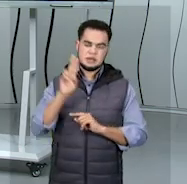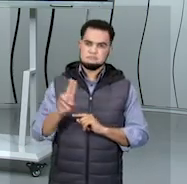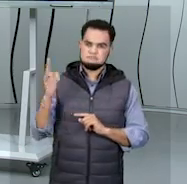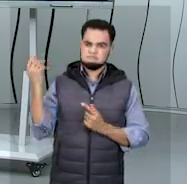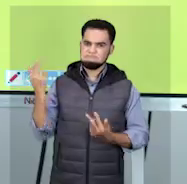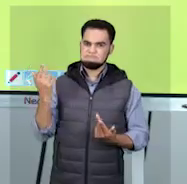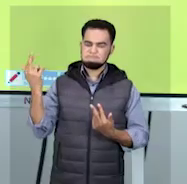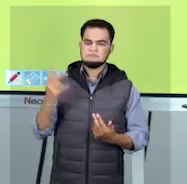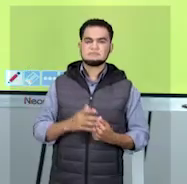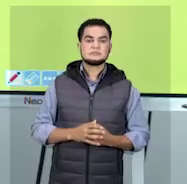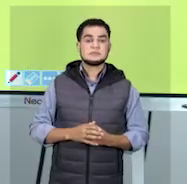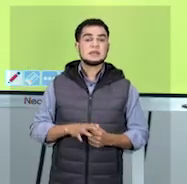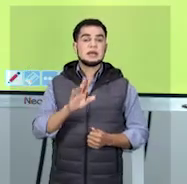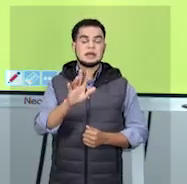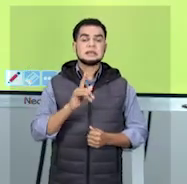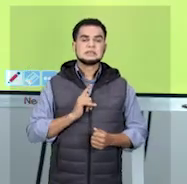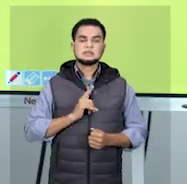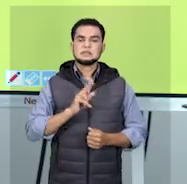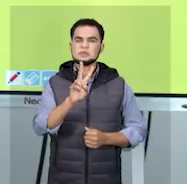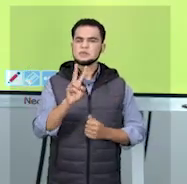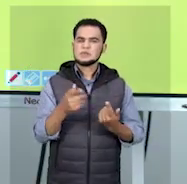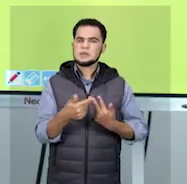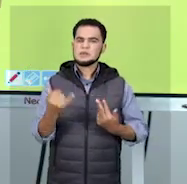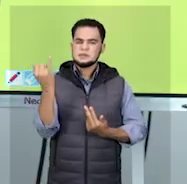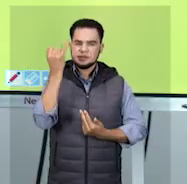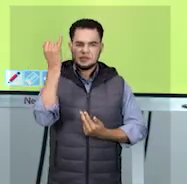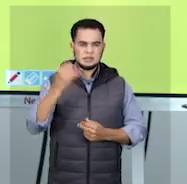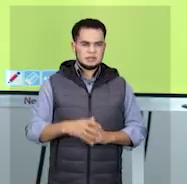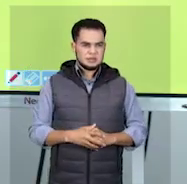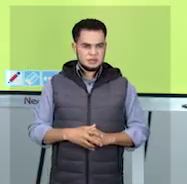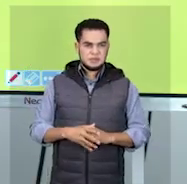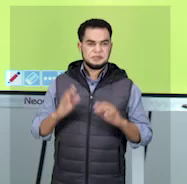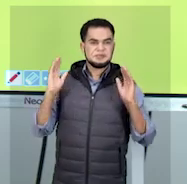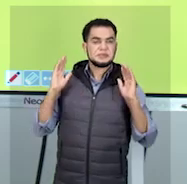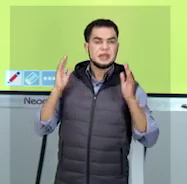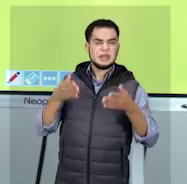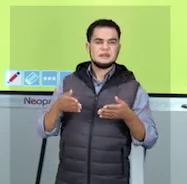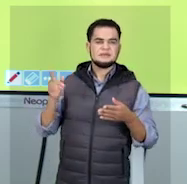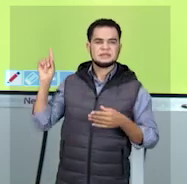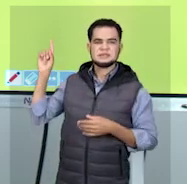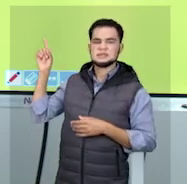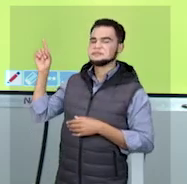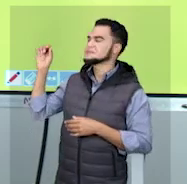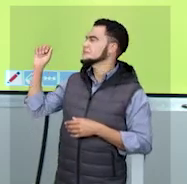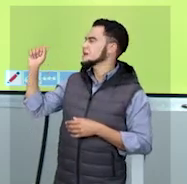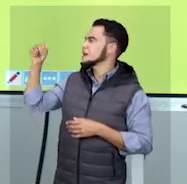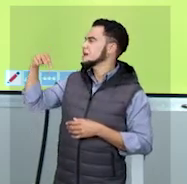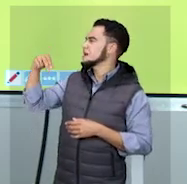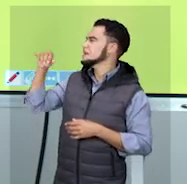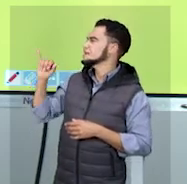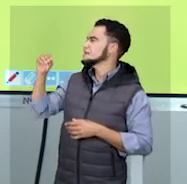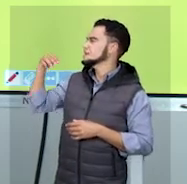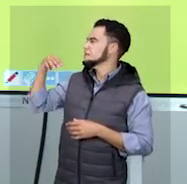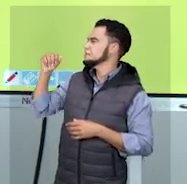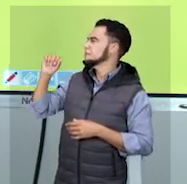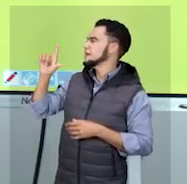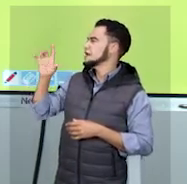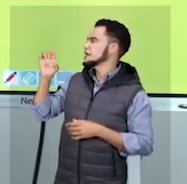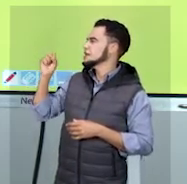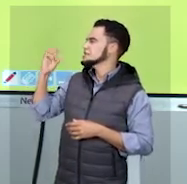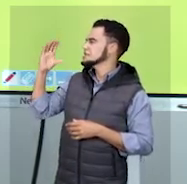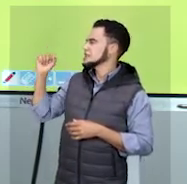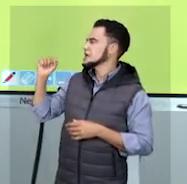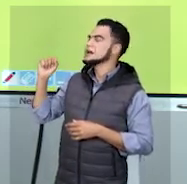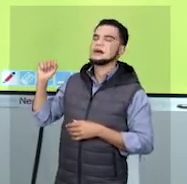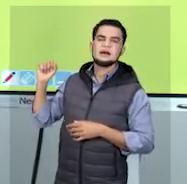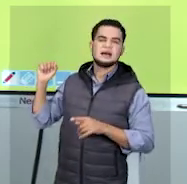questões importantes, que é ênfase animalesca. Se você ler o Curtiço, por exemplo, você vai